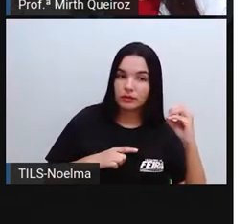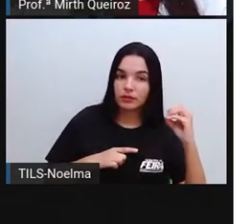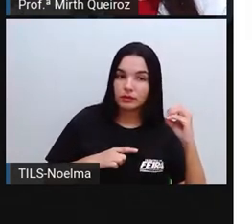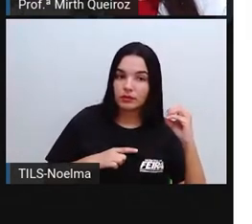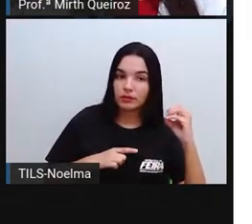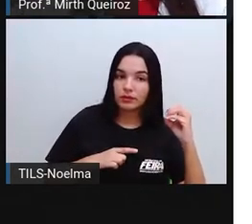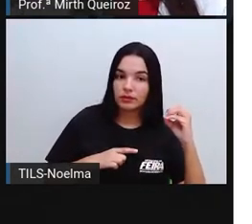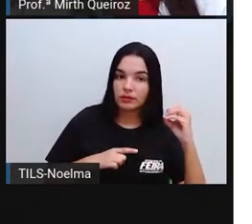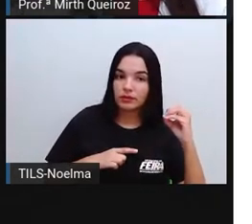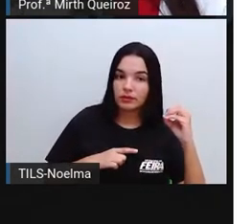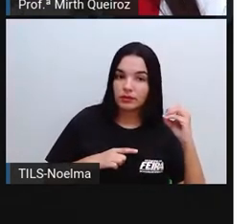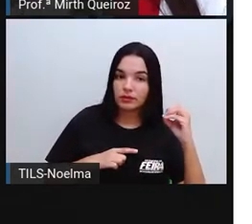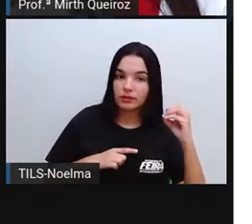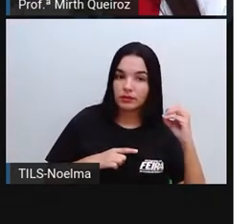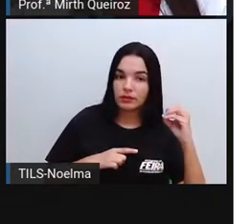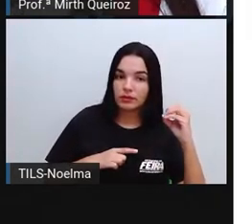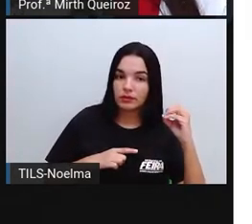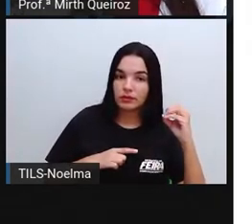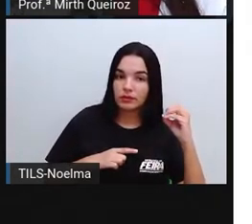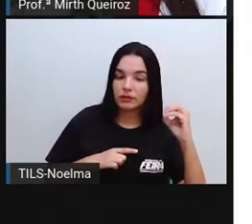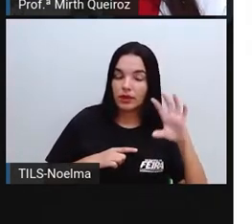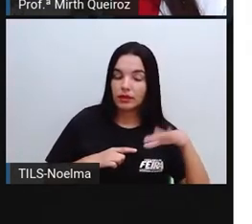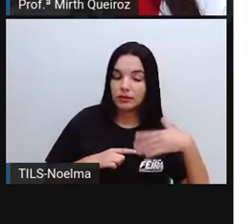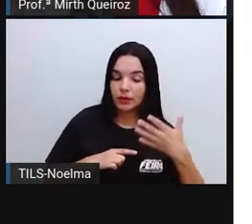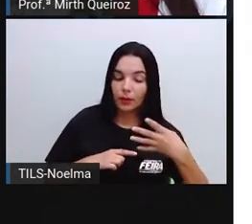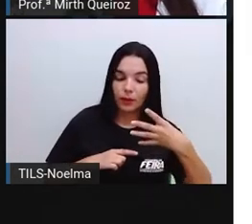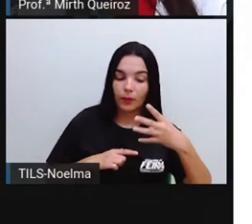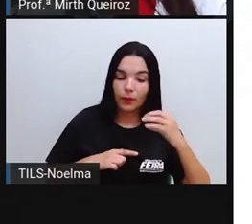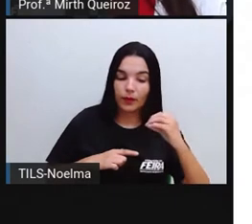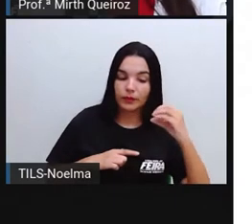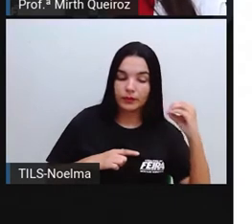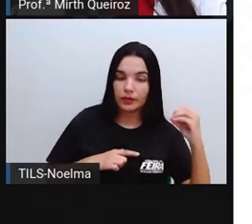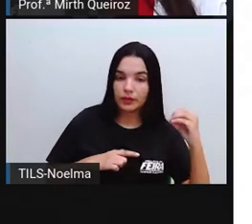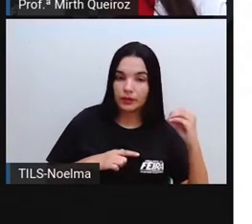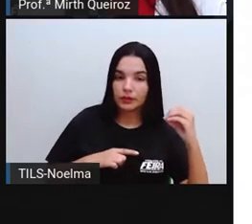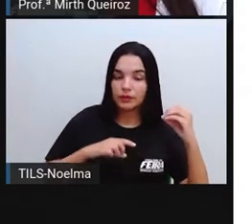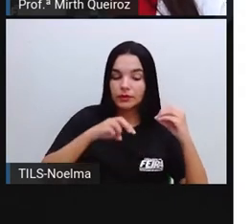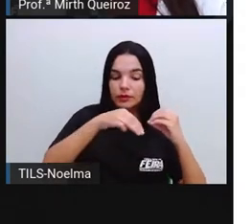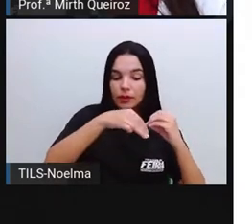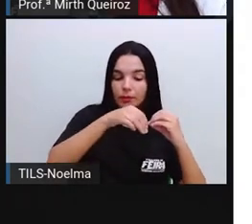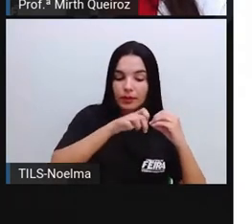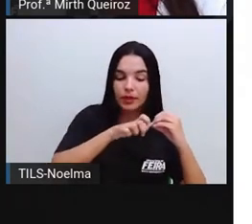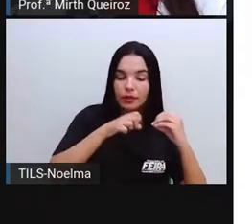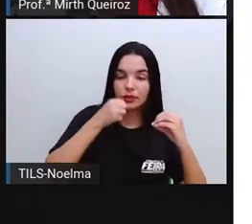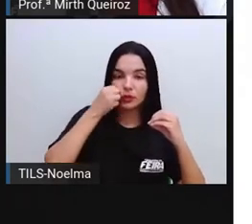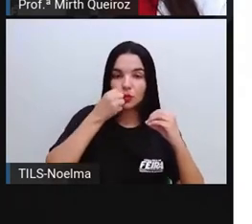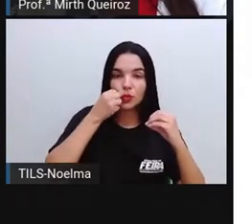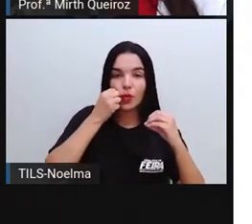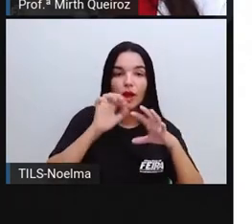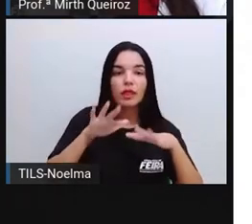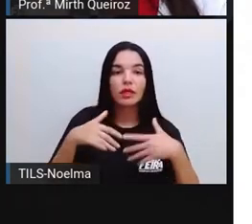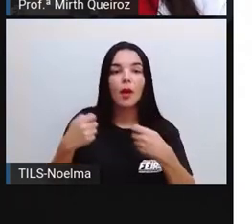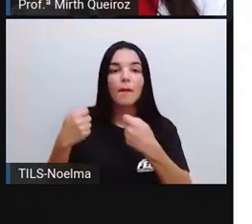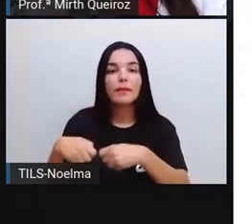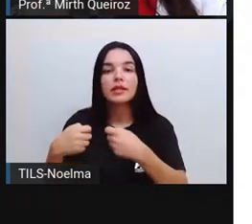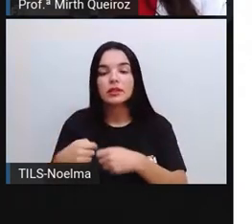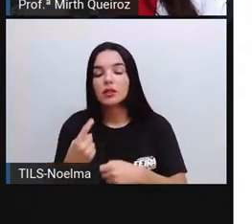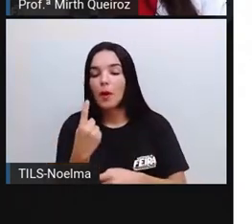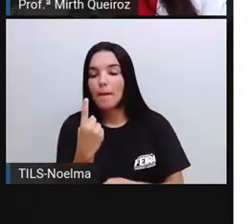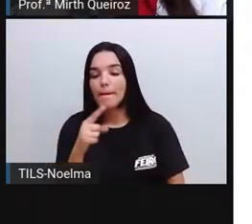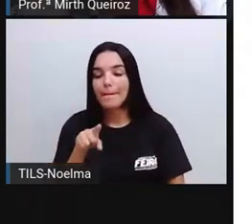próprio concentrado de suco seria 400 ml. Então, ela precisaria de água. Quanto de água? Ela precisaria de